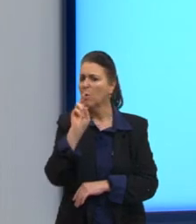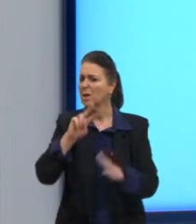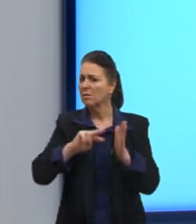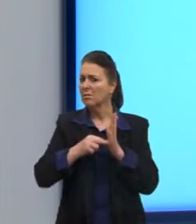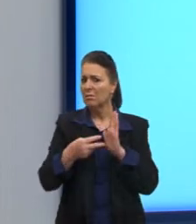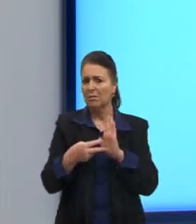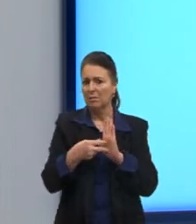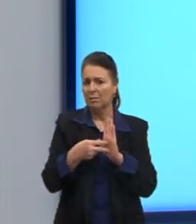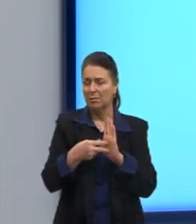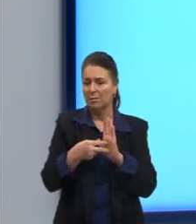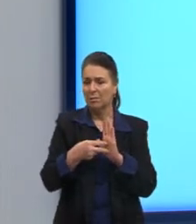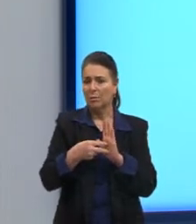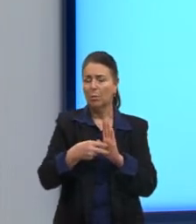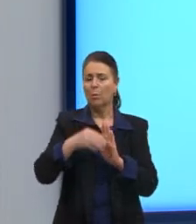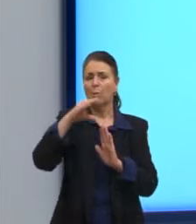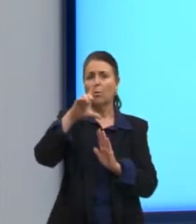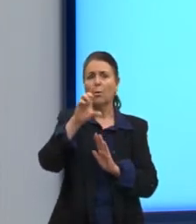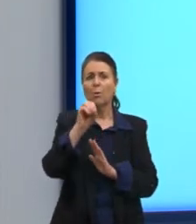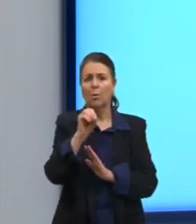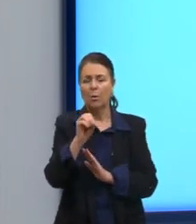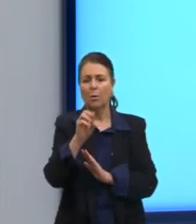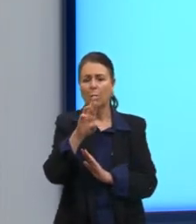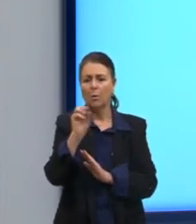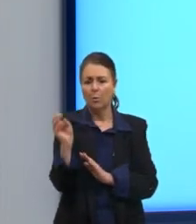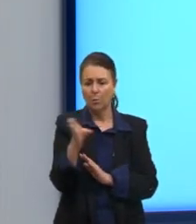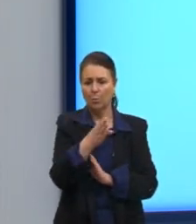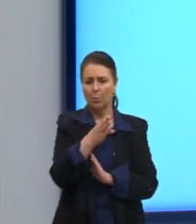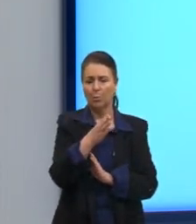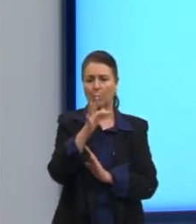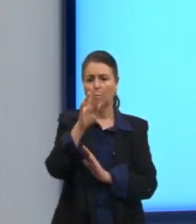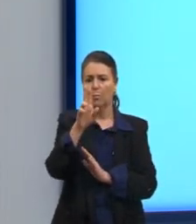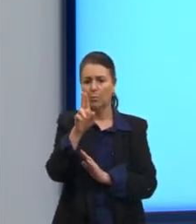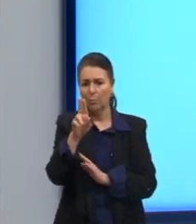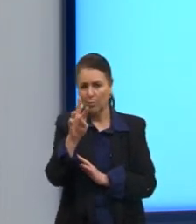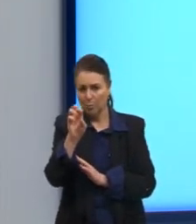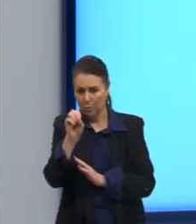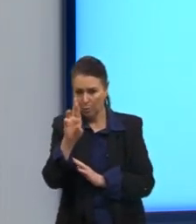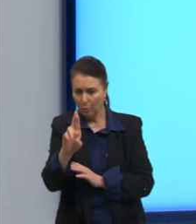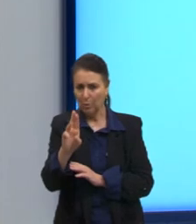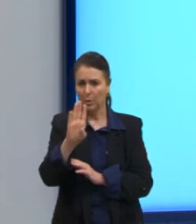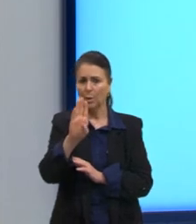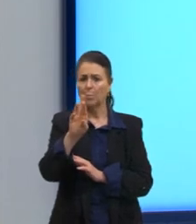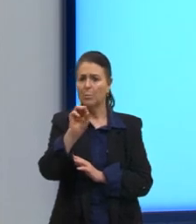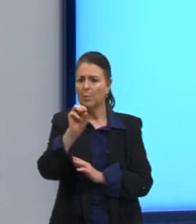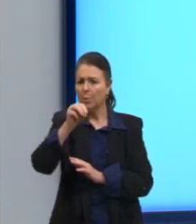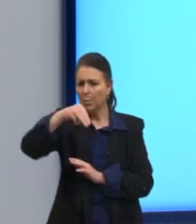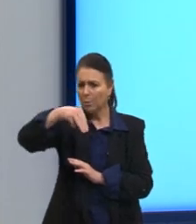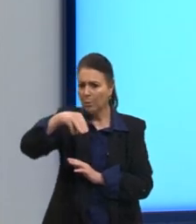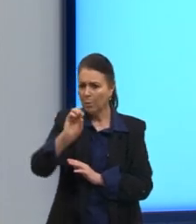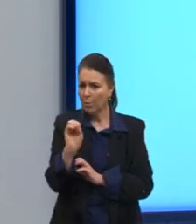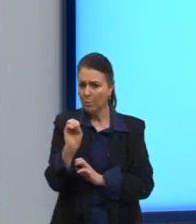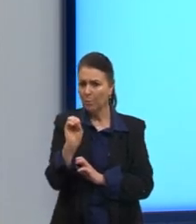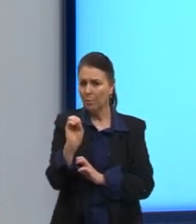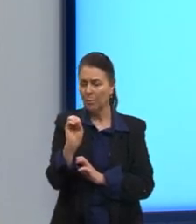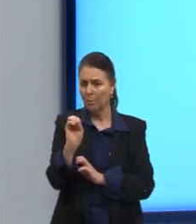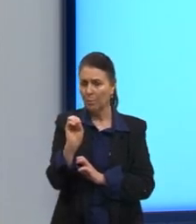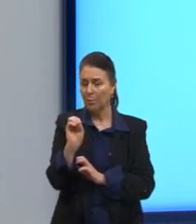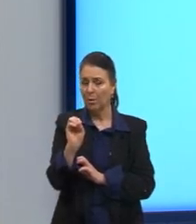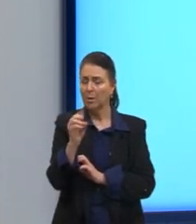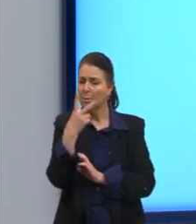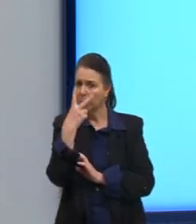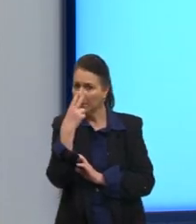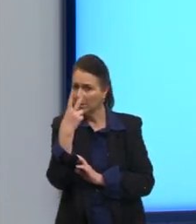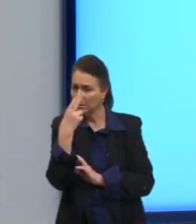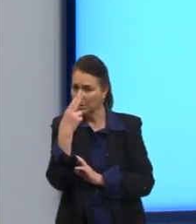é o cloro O bromo iodo flúor vai ocorrer Então ela é bem semelhante a hidrogenação